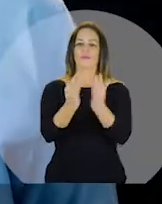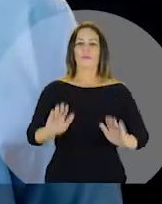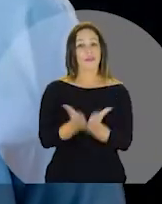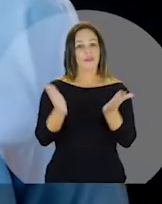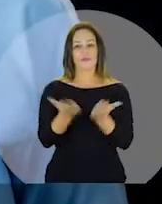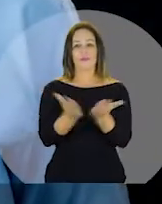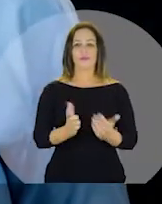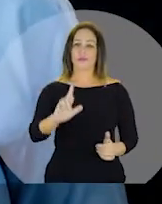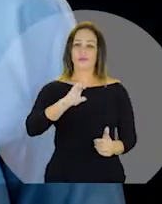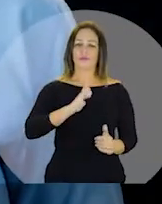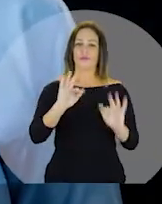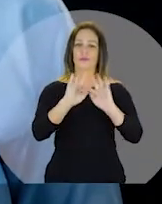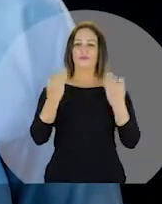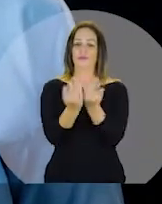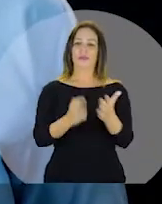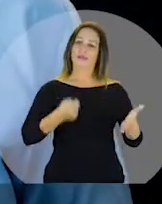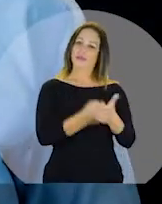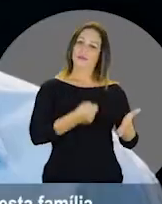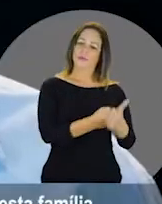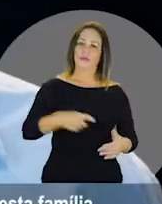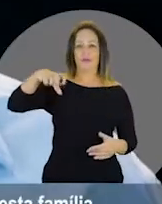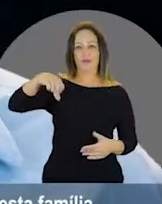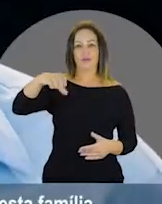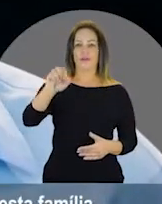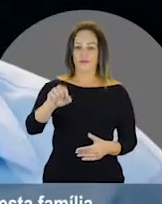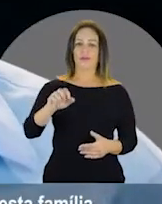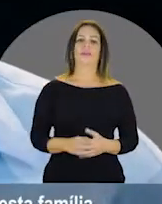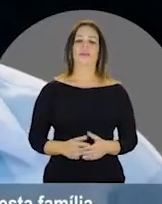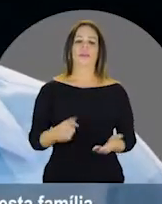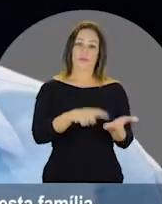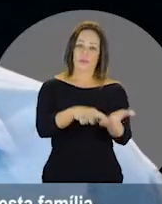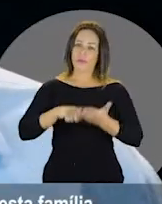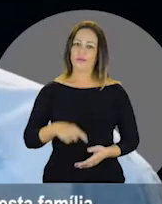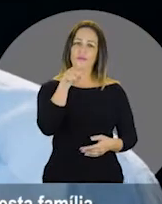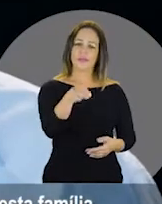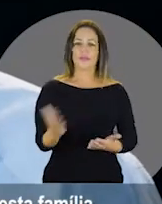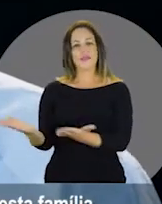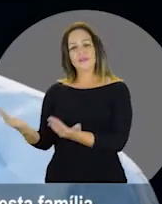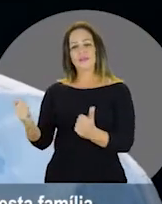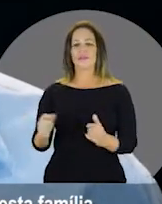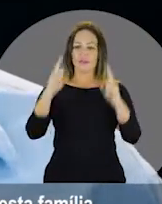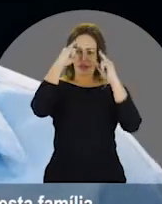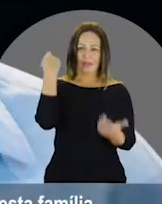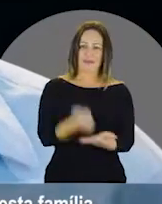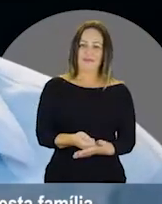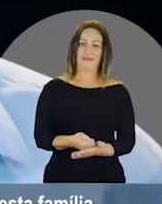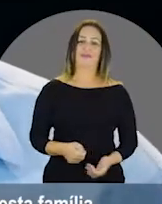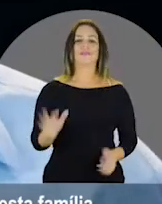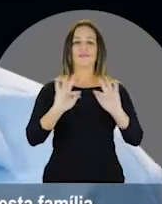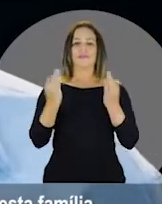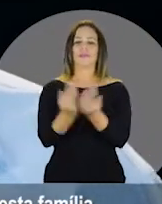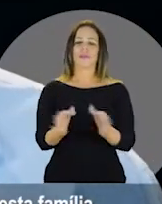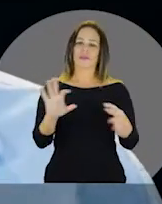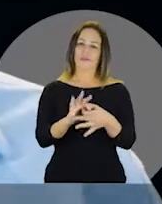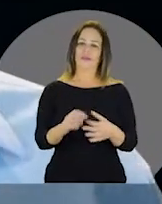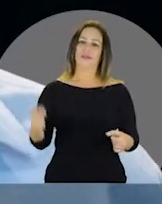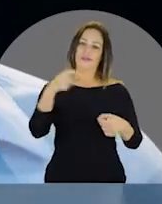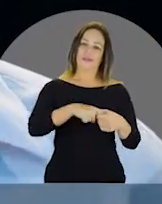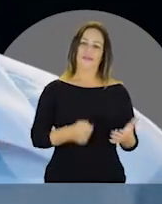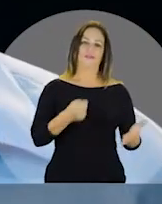E também faço parte da família PROS 90. Convido você, jovem, com garra e determinação, a fazer parte dessa família.